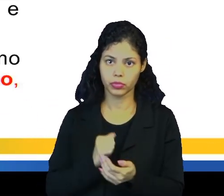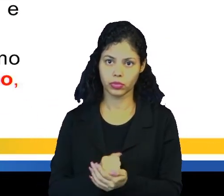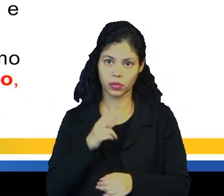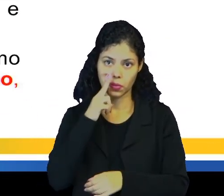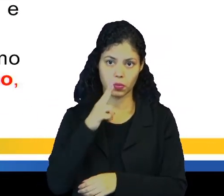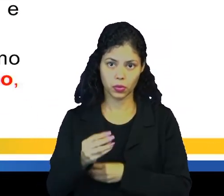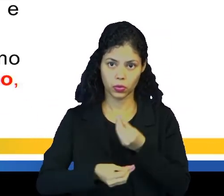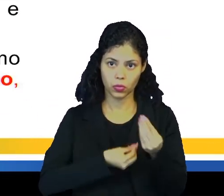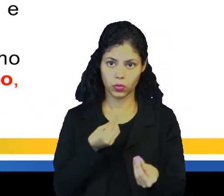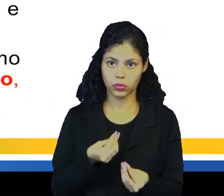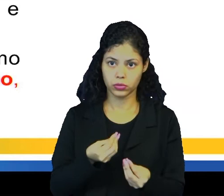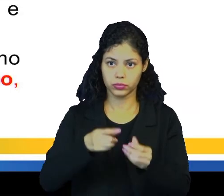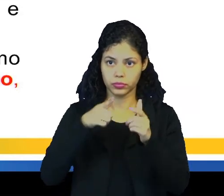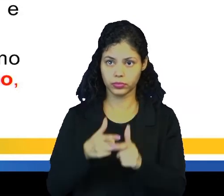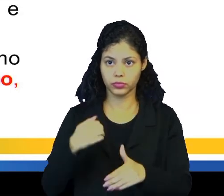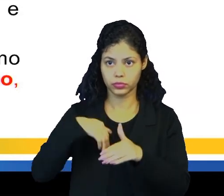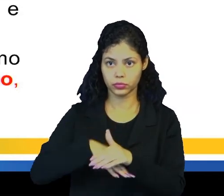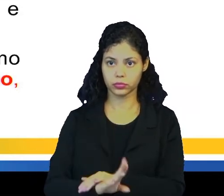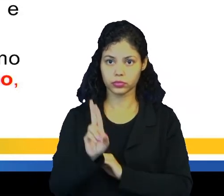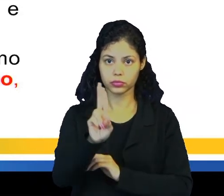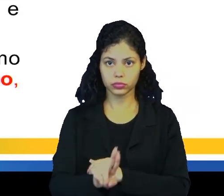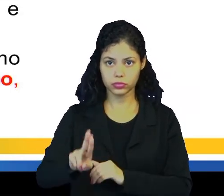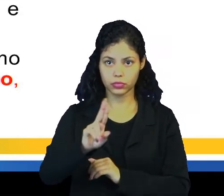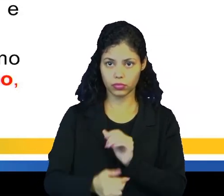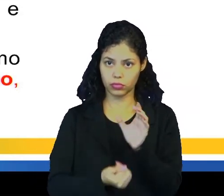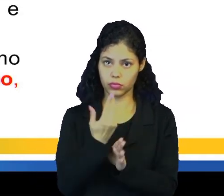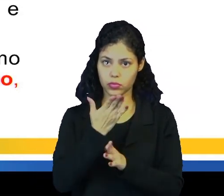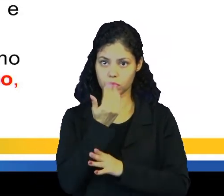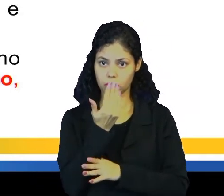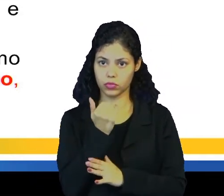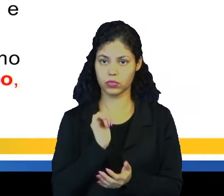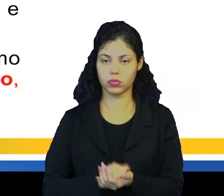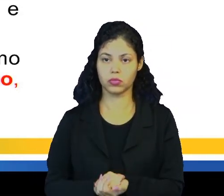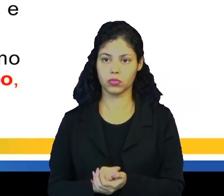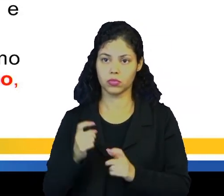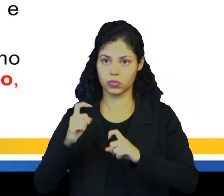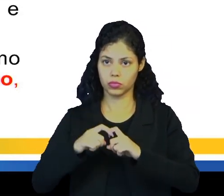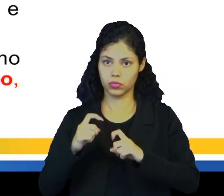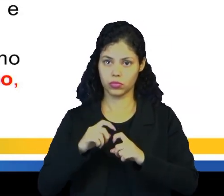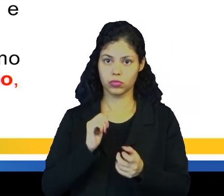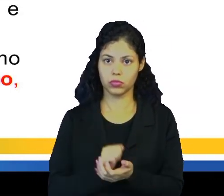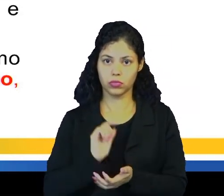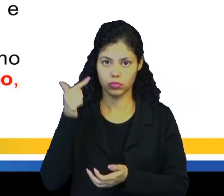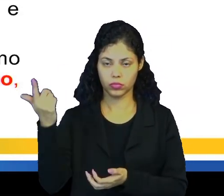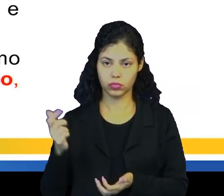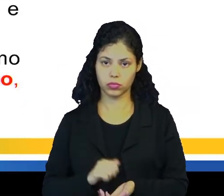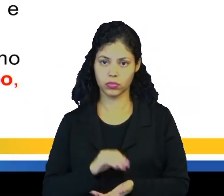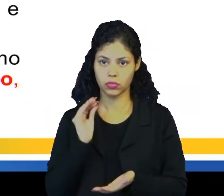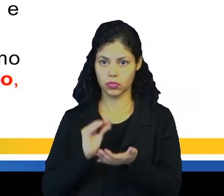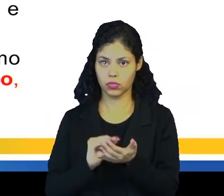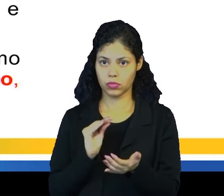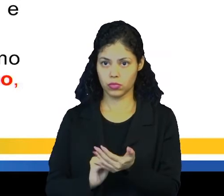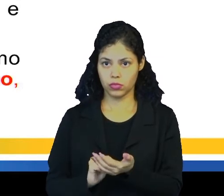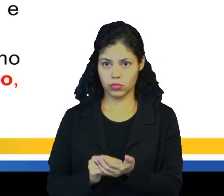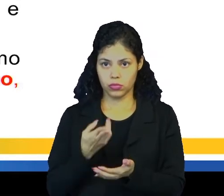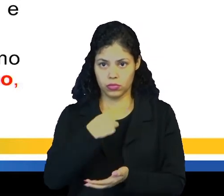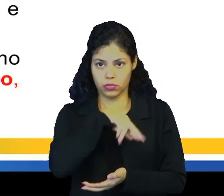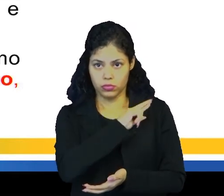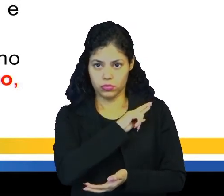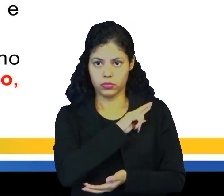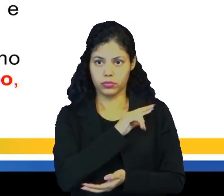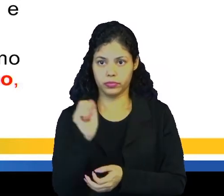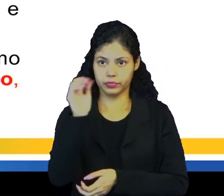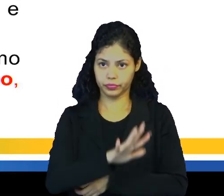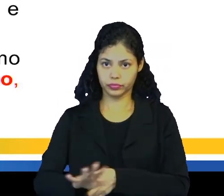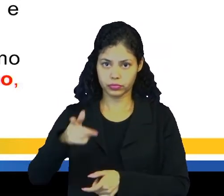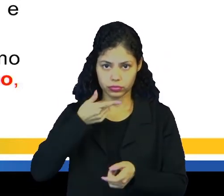é vista como um reservatório de recursos sendo utilizados para a produção de alimentos, medicamentos, cosméticos, etc. A falta de responsabilidade